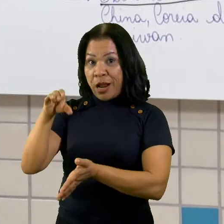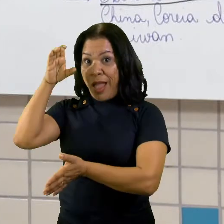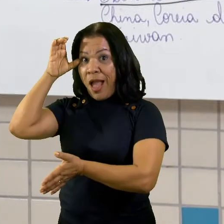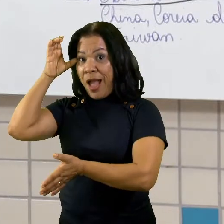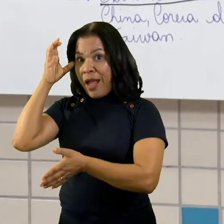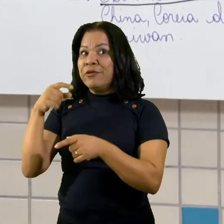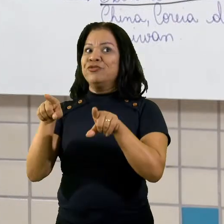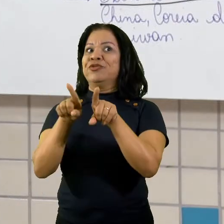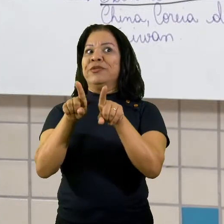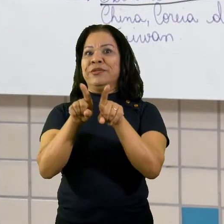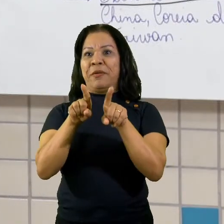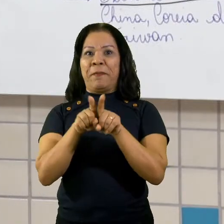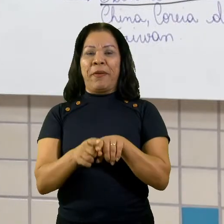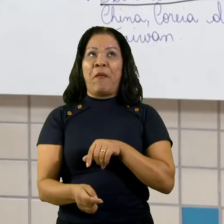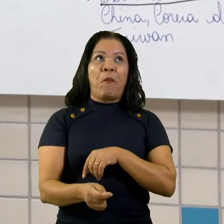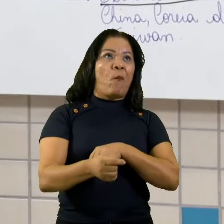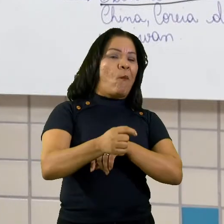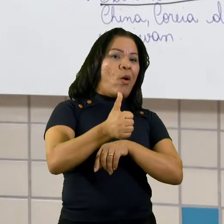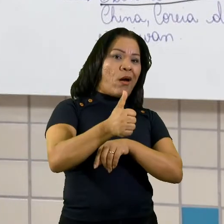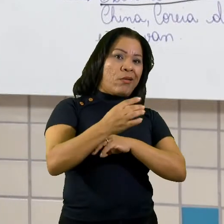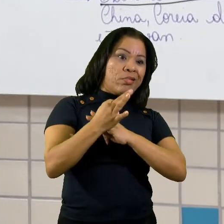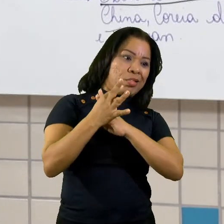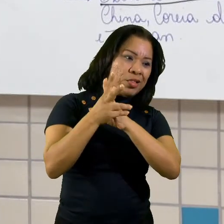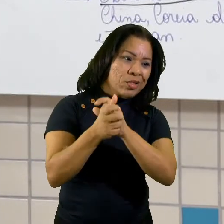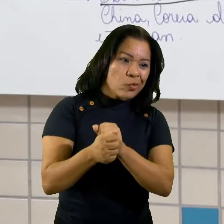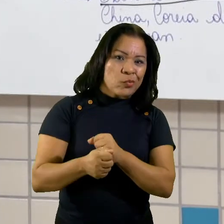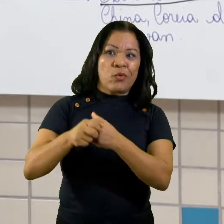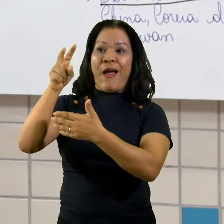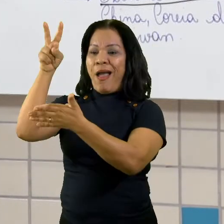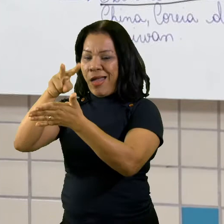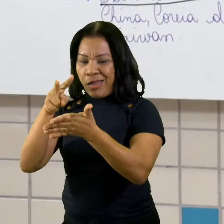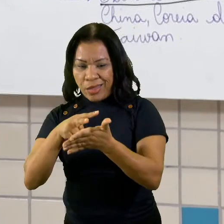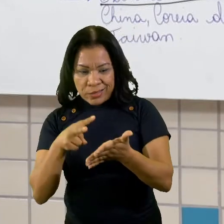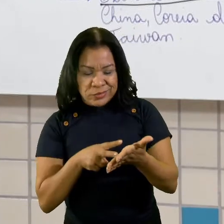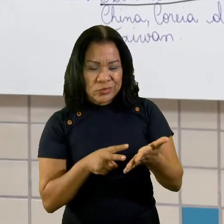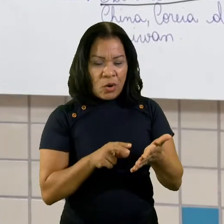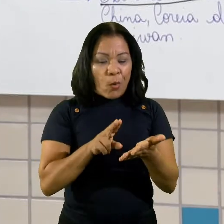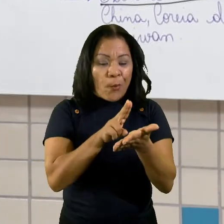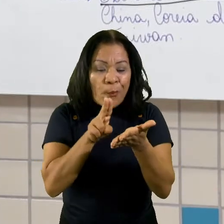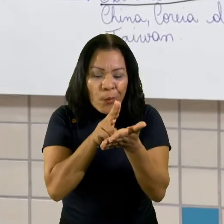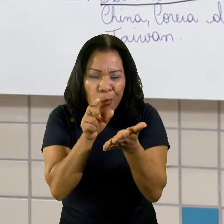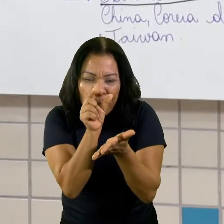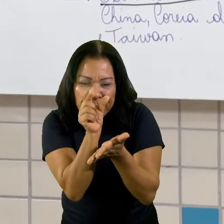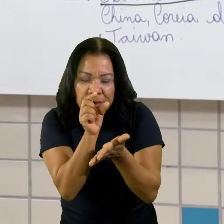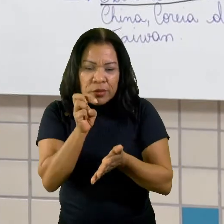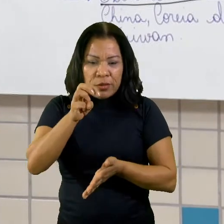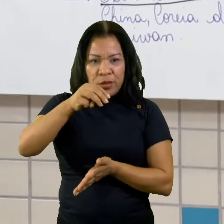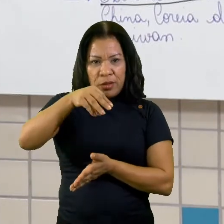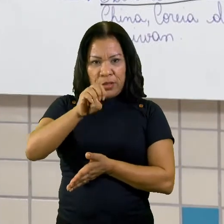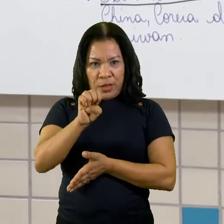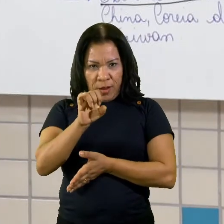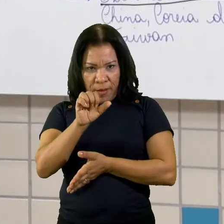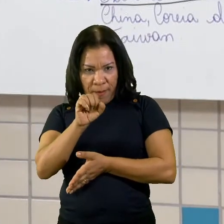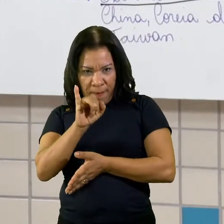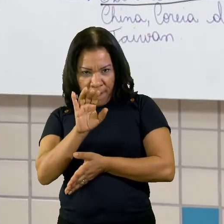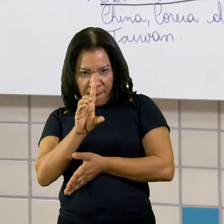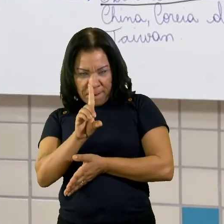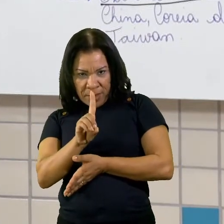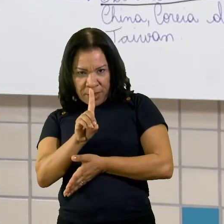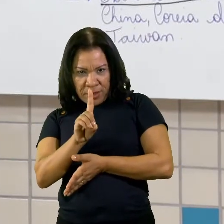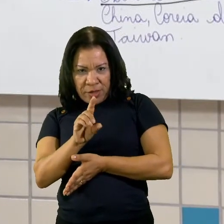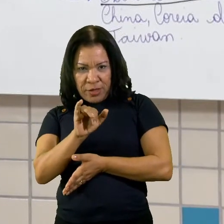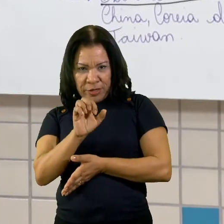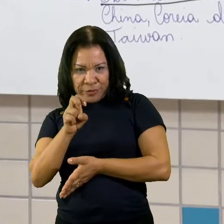demais. Quase tudo que a gente compra, se nós olharmos lá, tem lá, made in China. Então, que vem da China, que foi produzido na